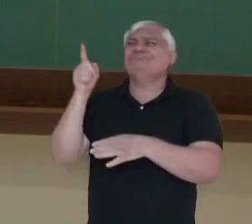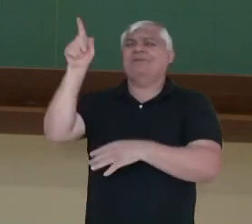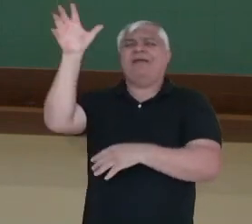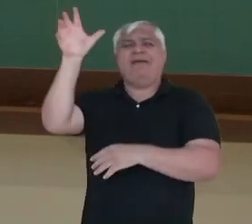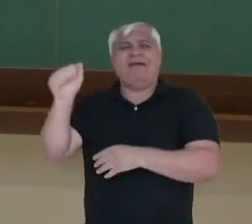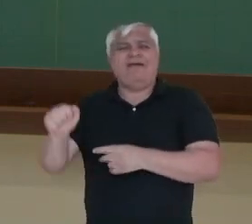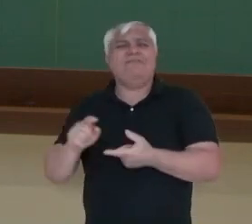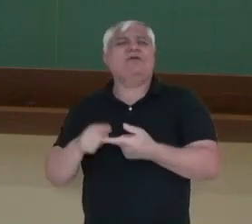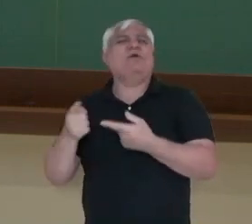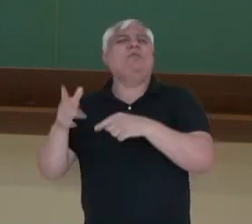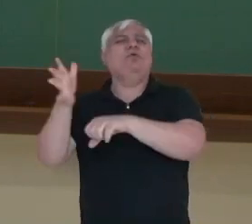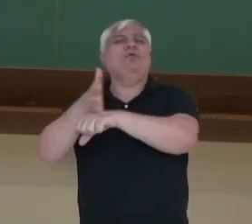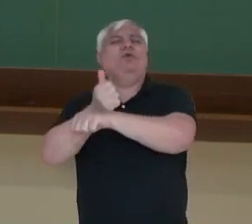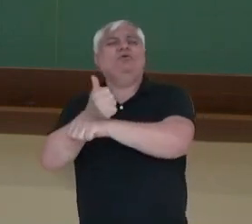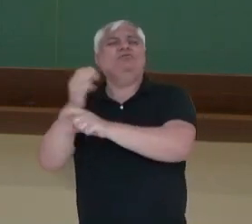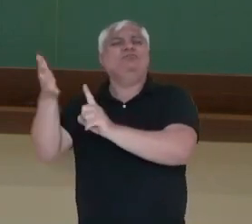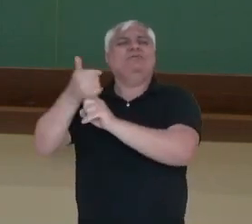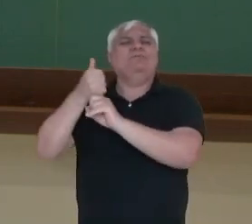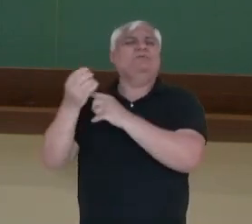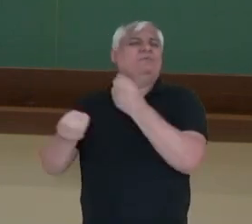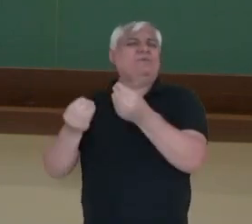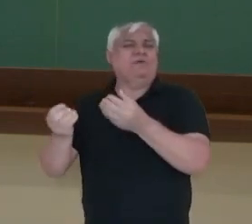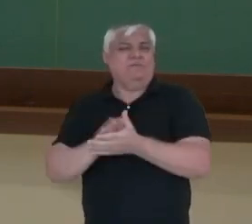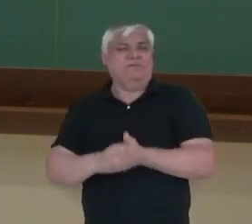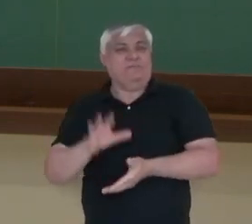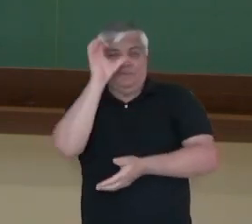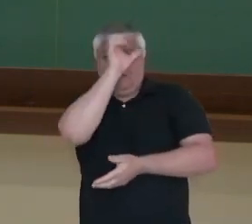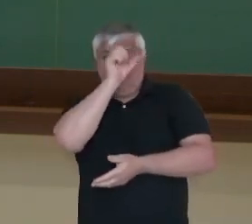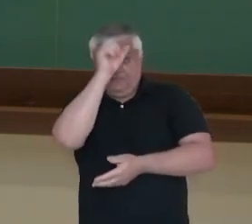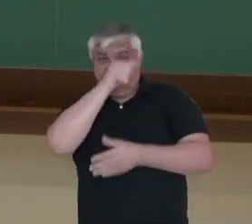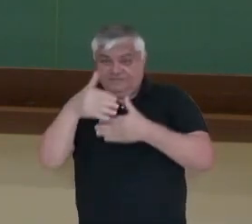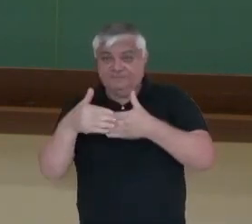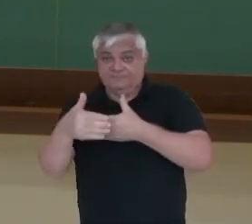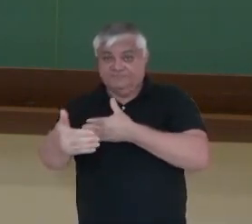lá? É isso que a gente vai olhar um pouco mais de perto agora.